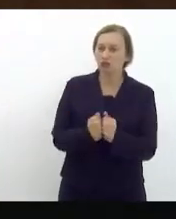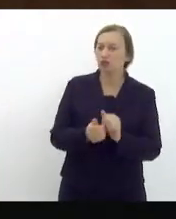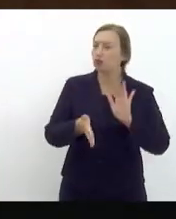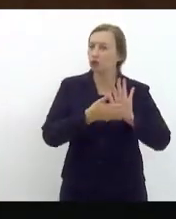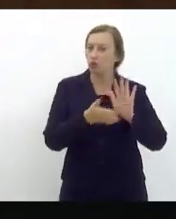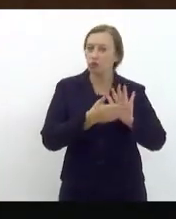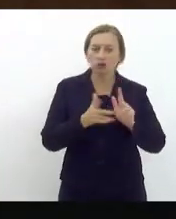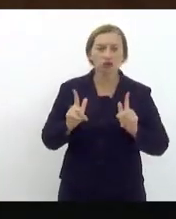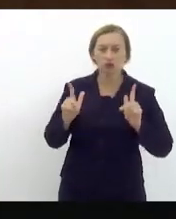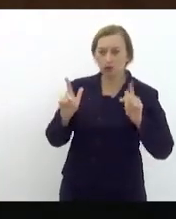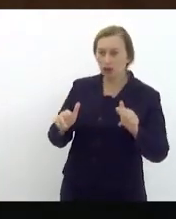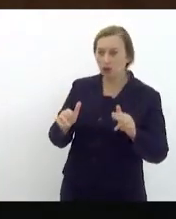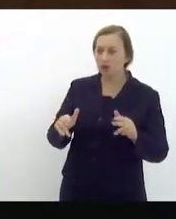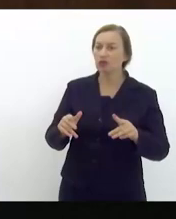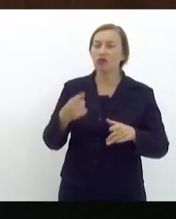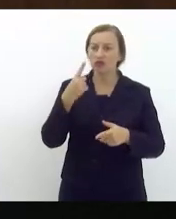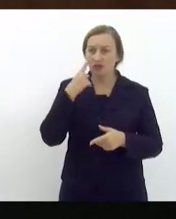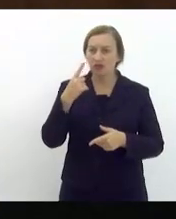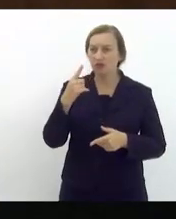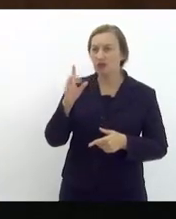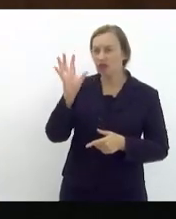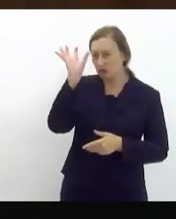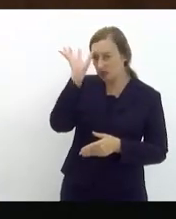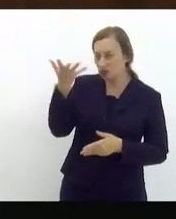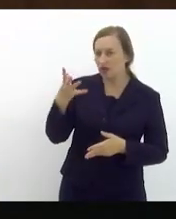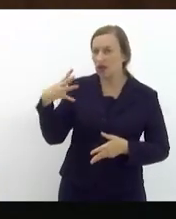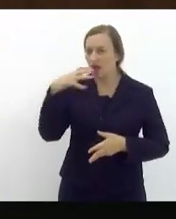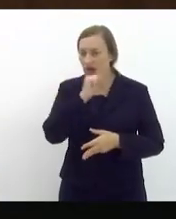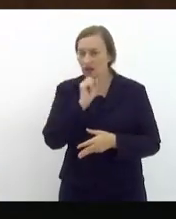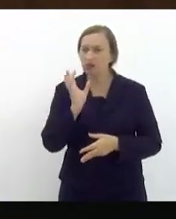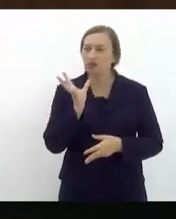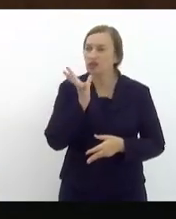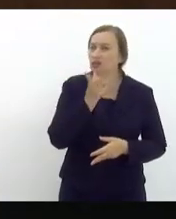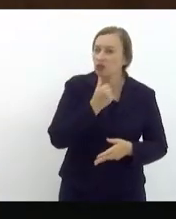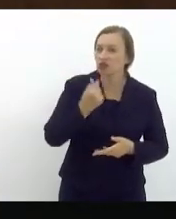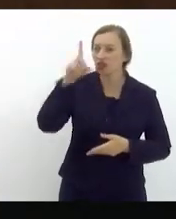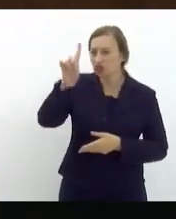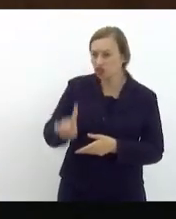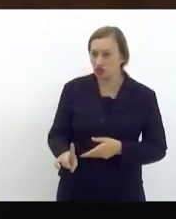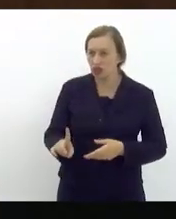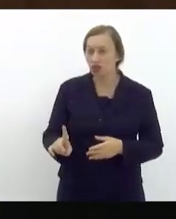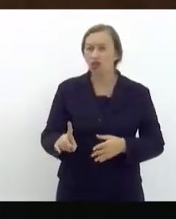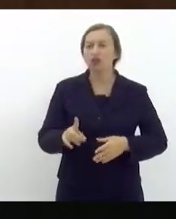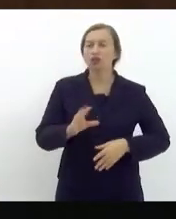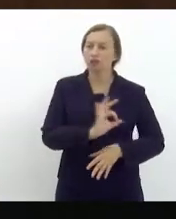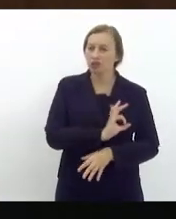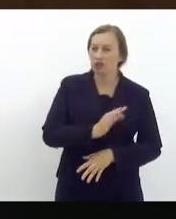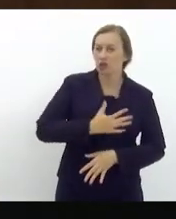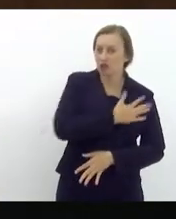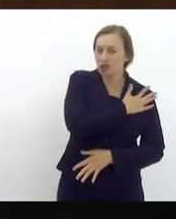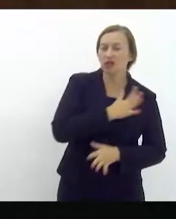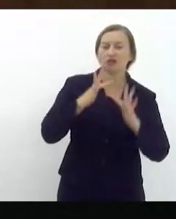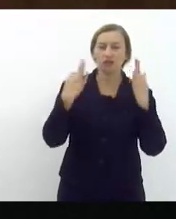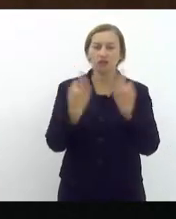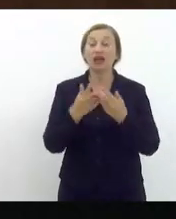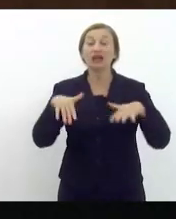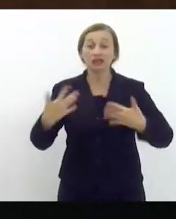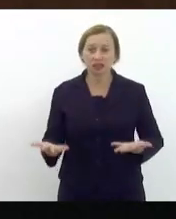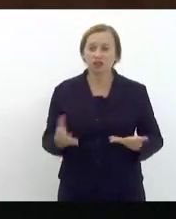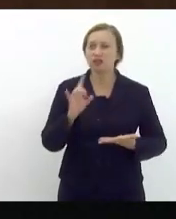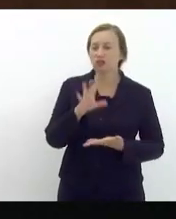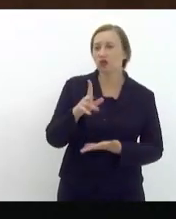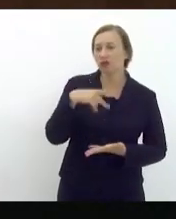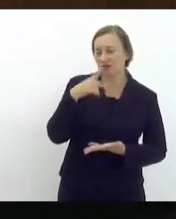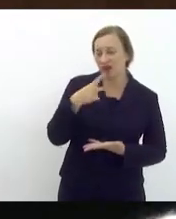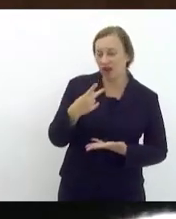propósito E a gente buscar uma solução definitiva duradora de direito dos nossos policiais militares e das famílias Então é só